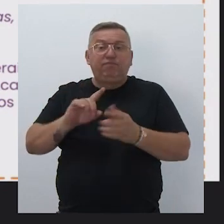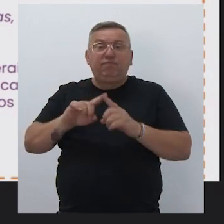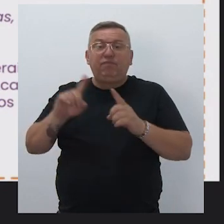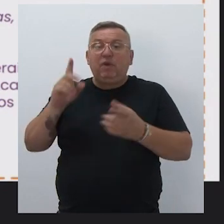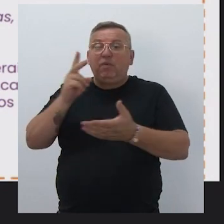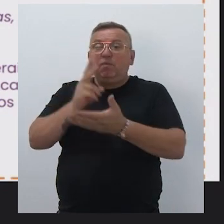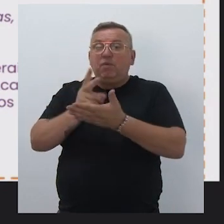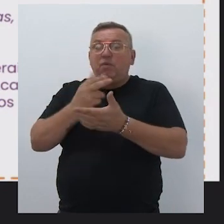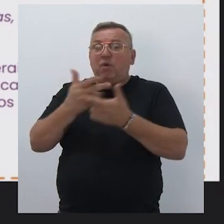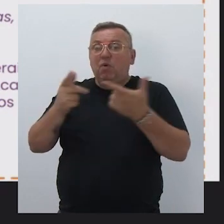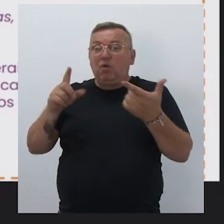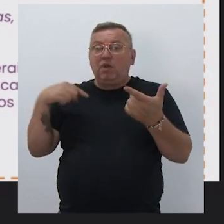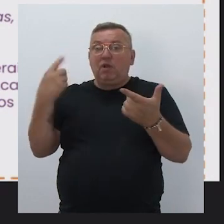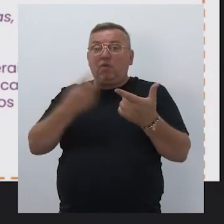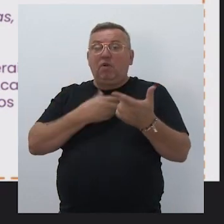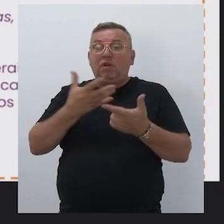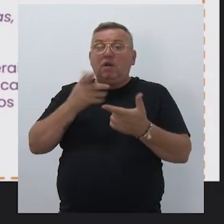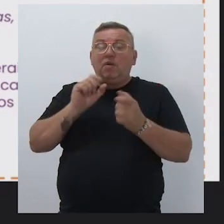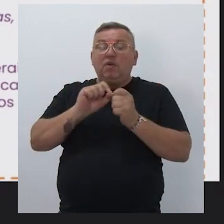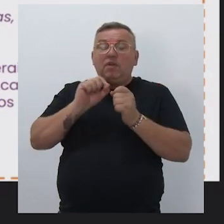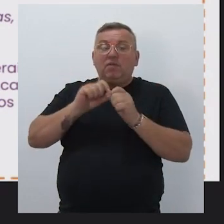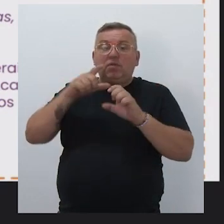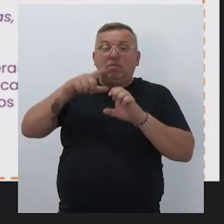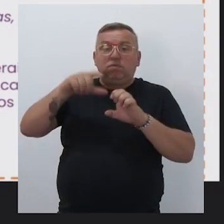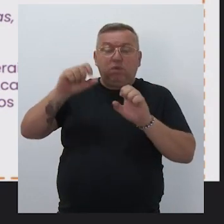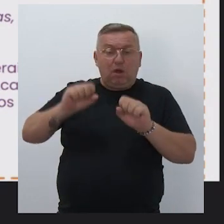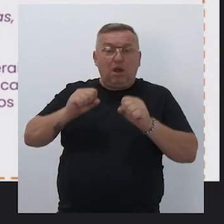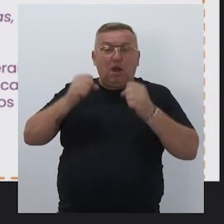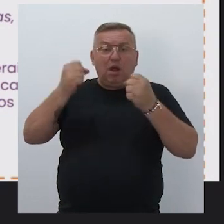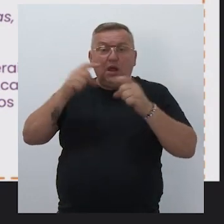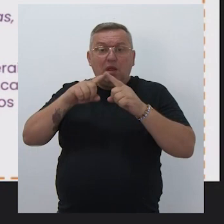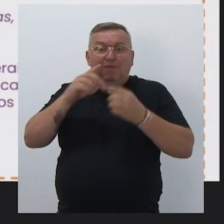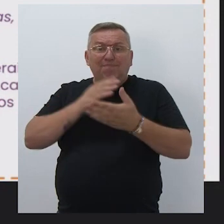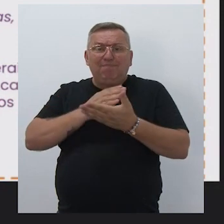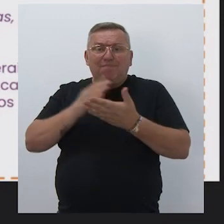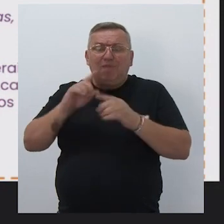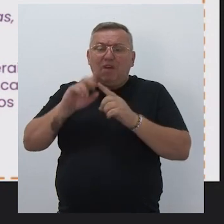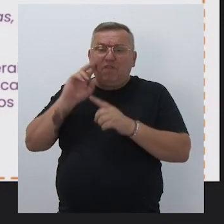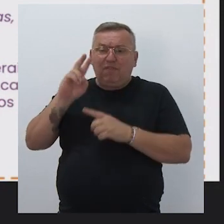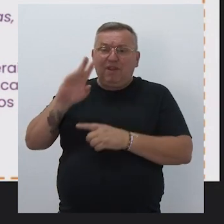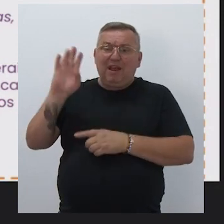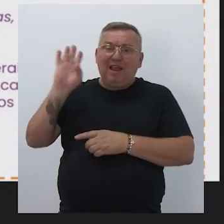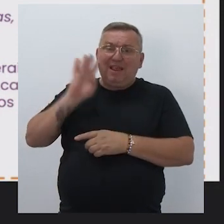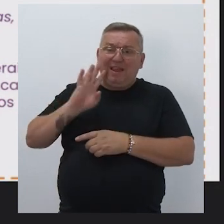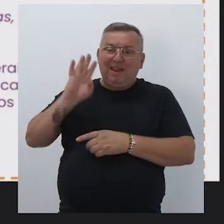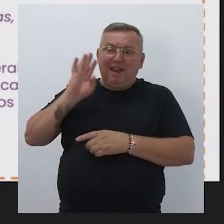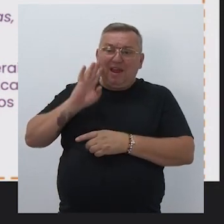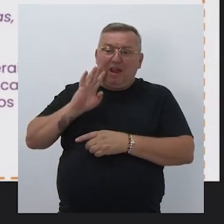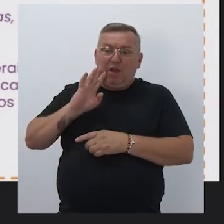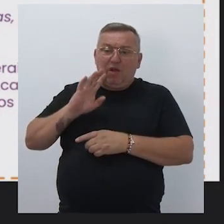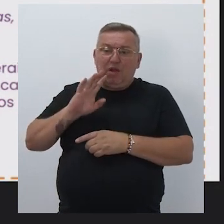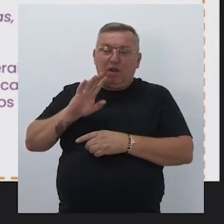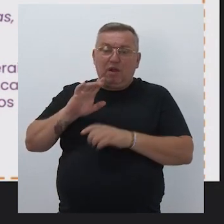mesma coisa que nós queremos que ele empreenda iniciativas, mas aqui, gente, olha que legal.